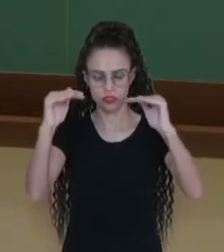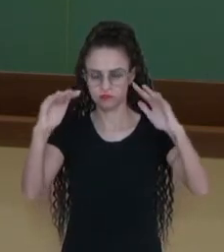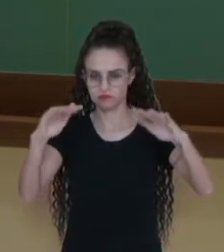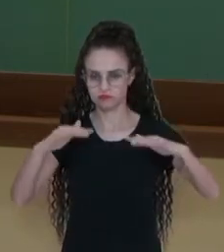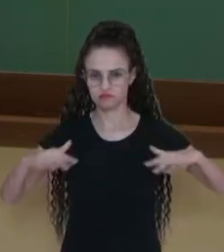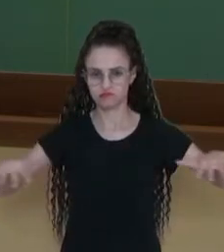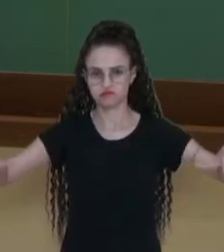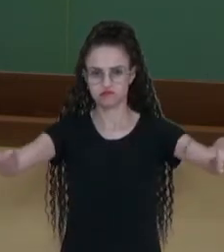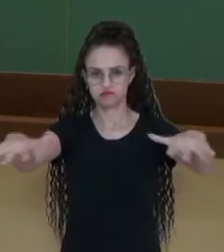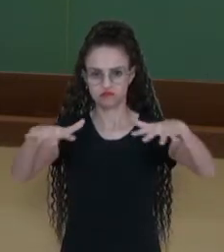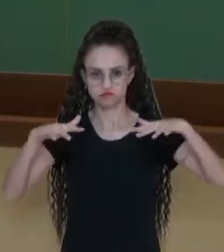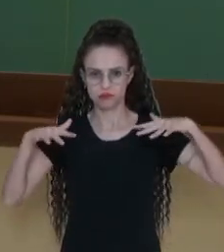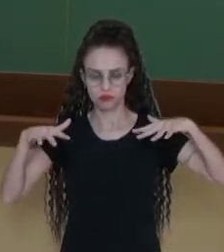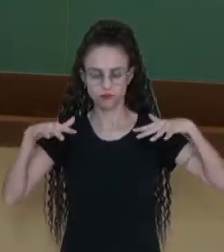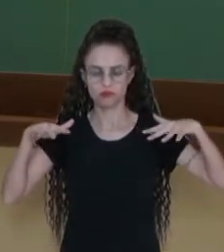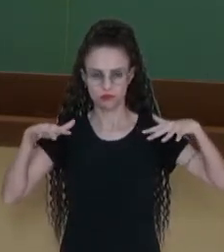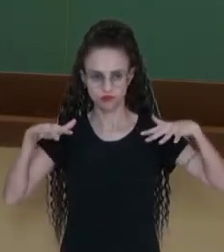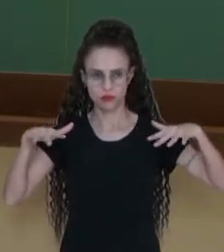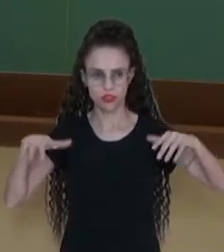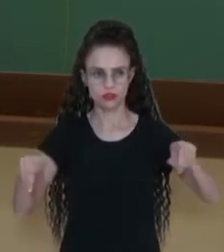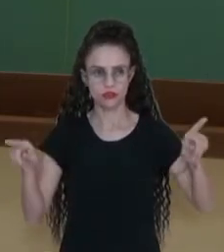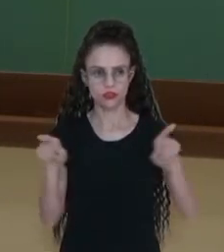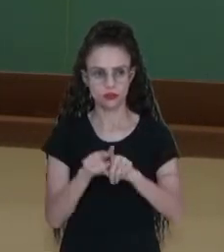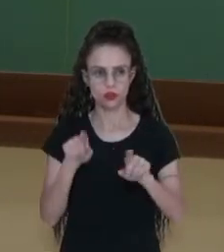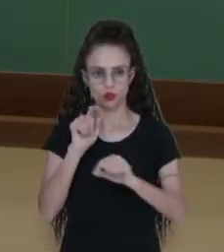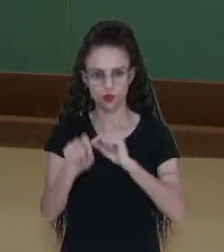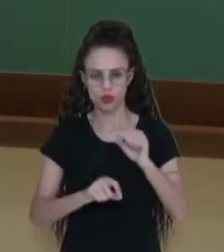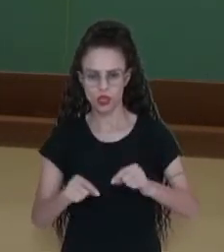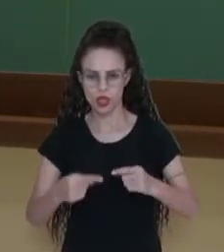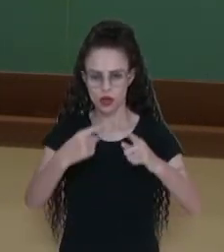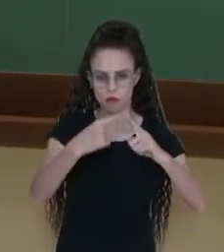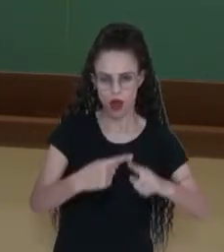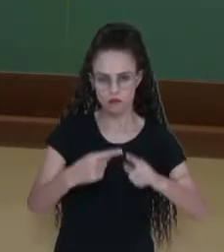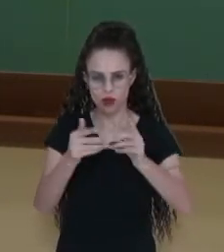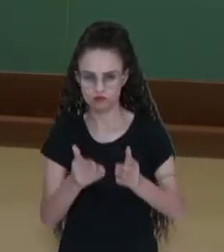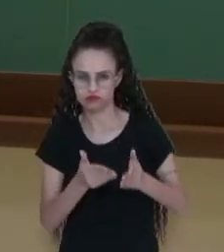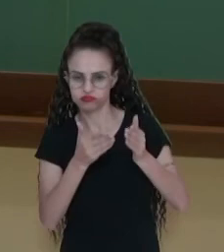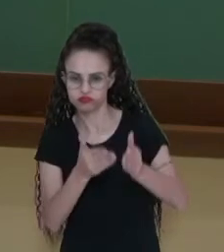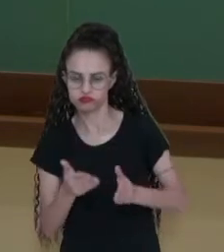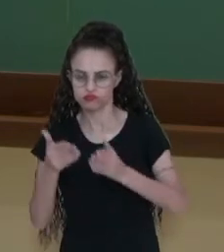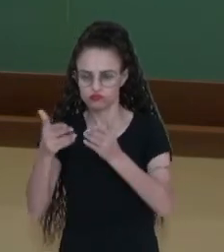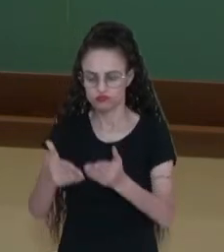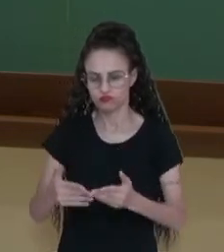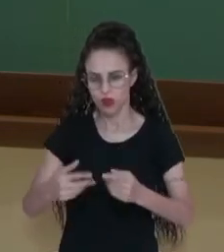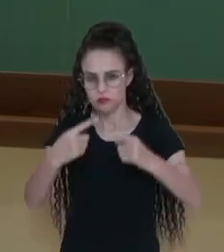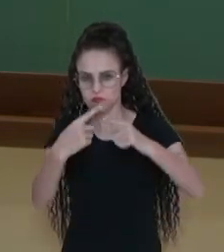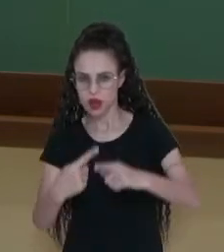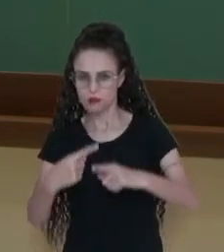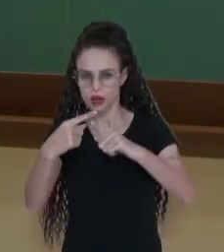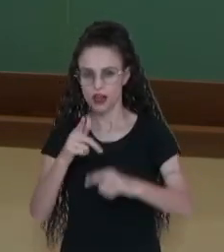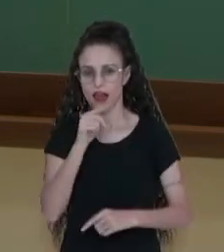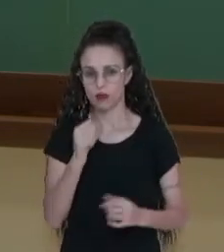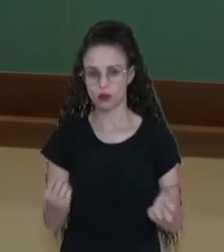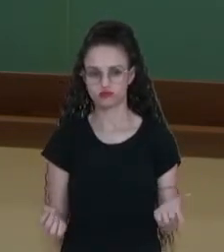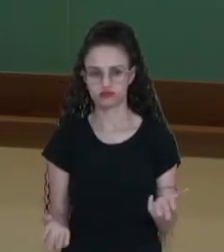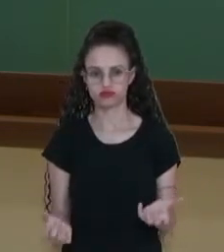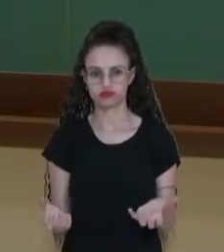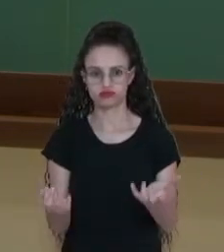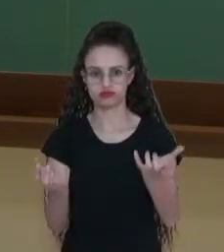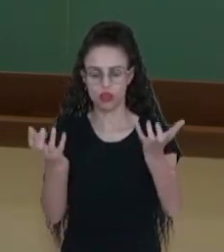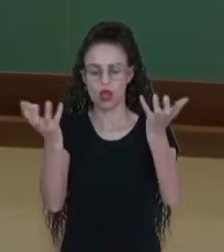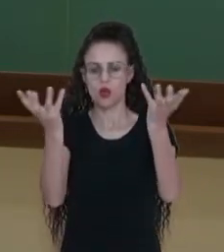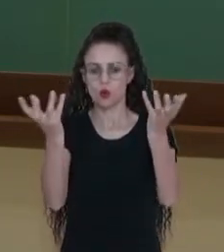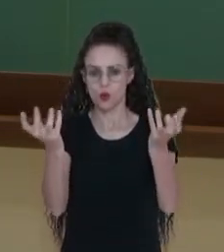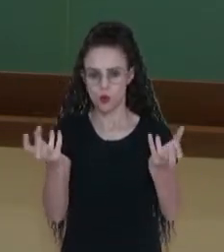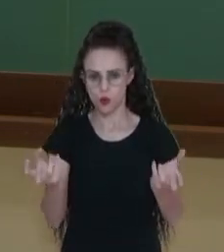ficava o próprio areia do Coliseu, e quando tinha batalhas navais, esse Coliseu ele era enchido de água, existiam as batalhas e essa água era